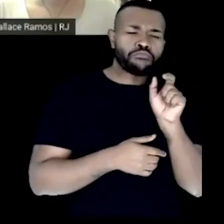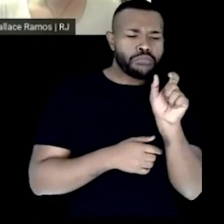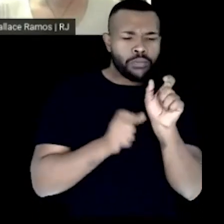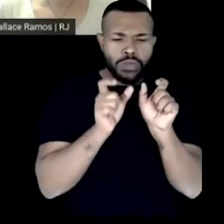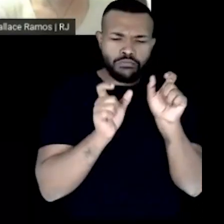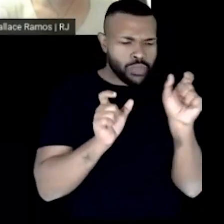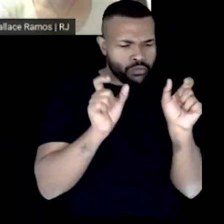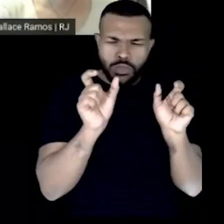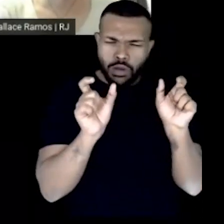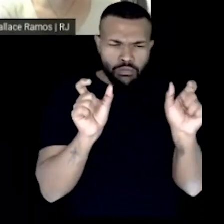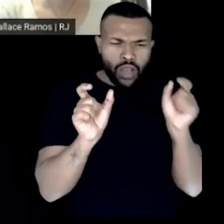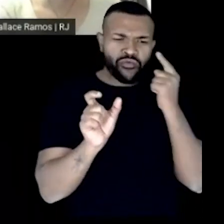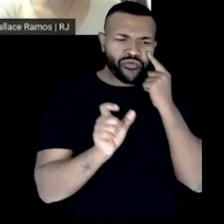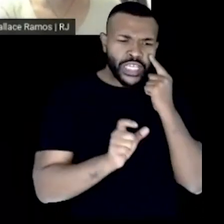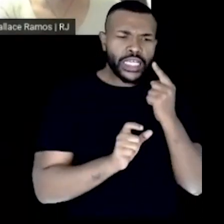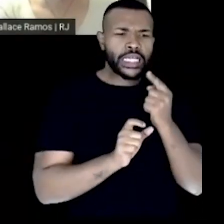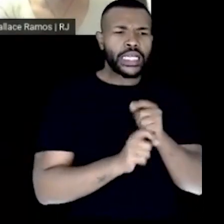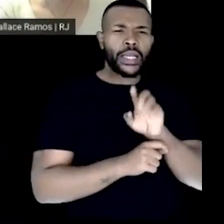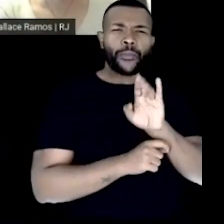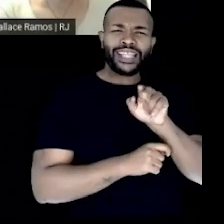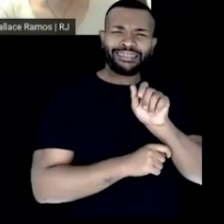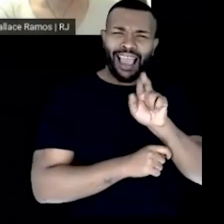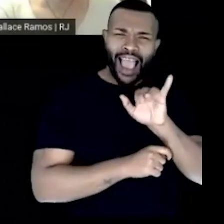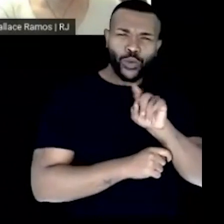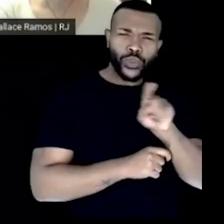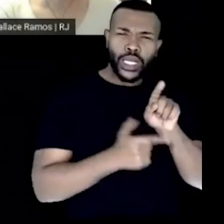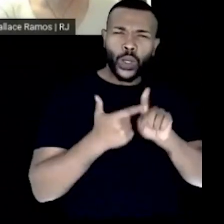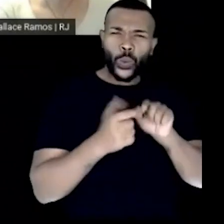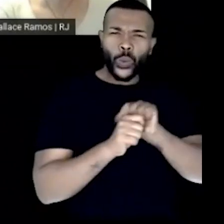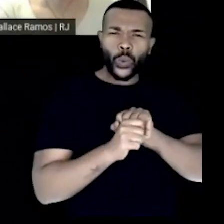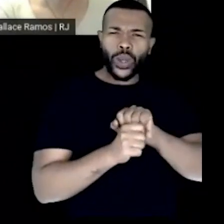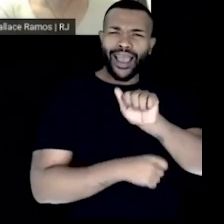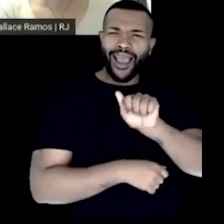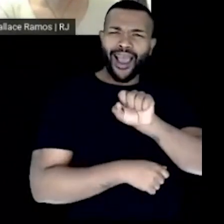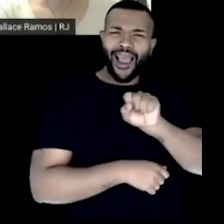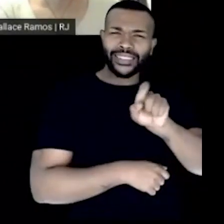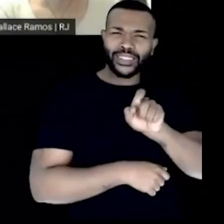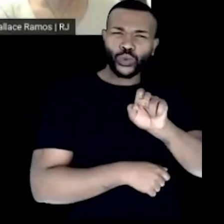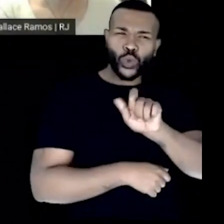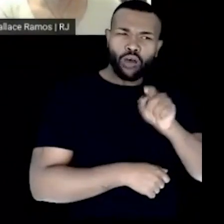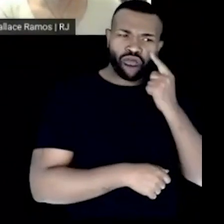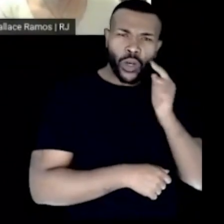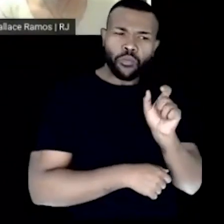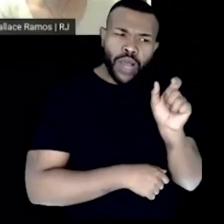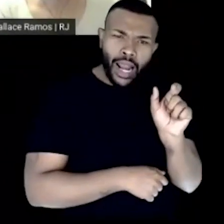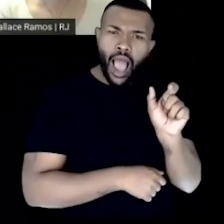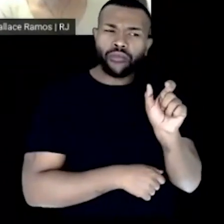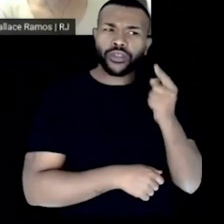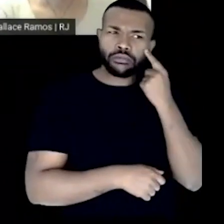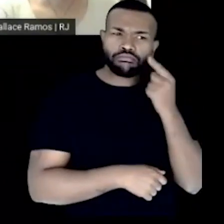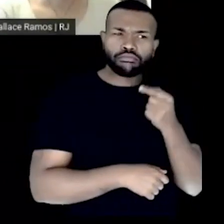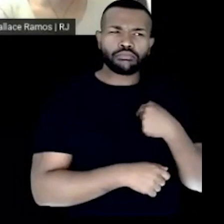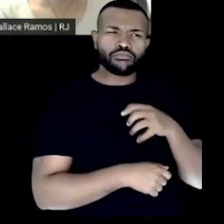e ela ficava olhando várias palavras, assim, sabe? Daí ela vê não binário, e ela vê assexual, e ela acha, ah, talvez eu seja assexual, ah, mas eu me